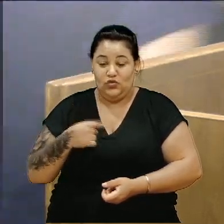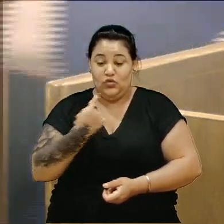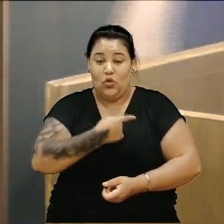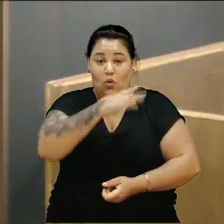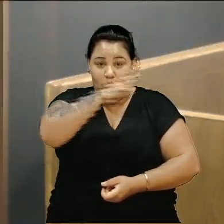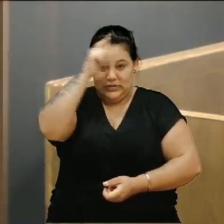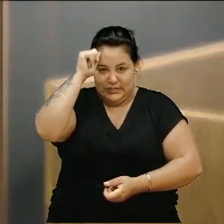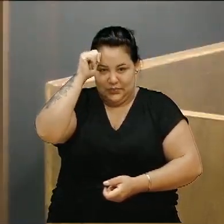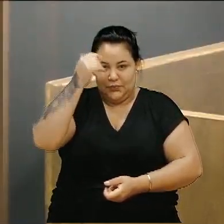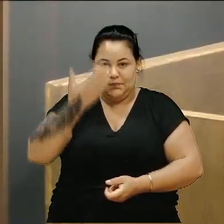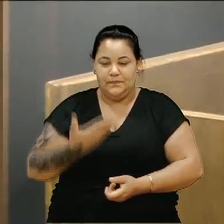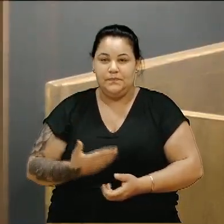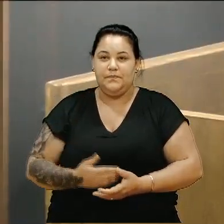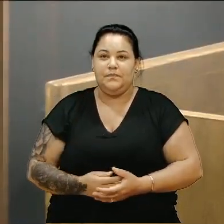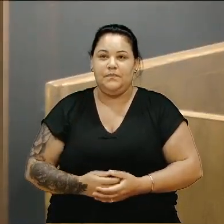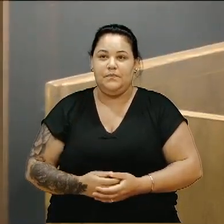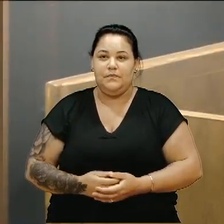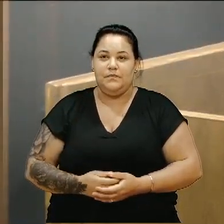município,